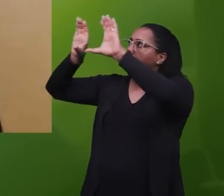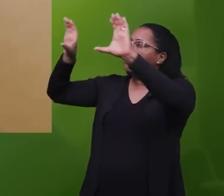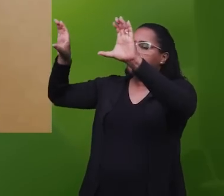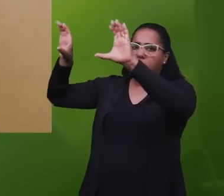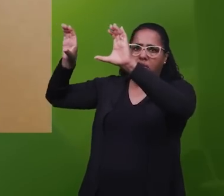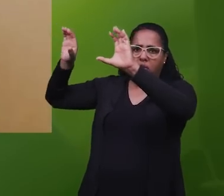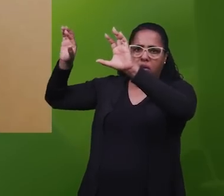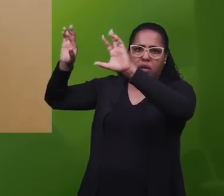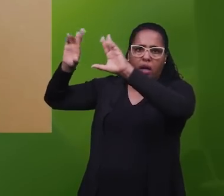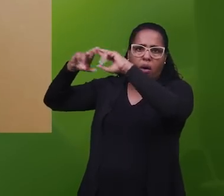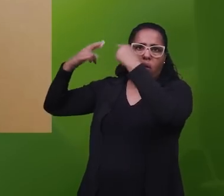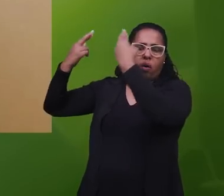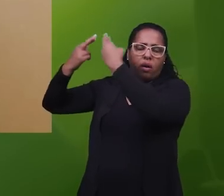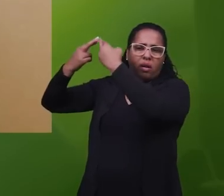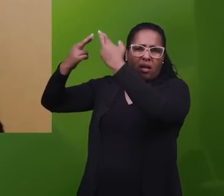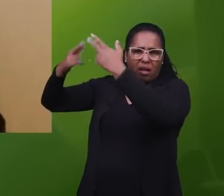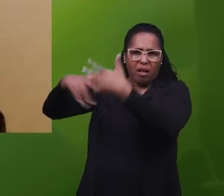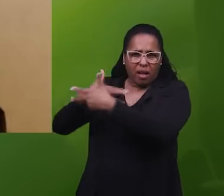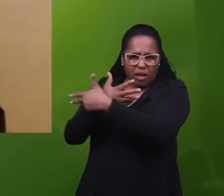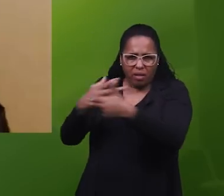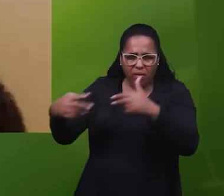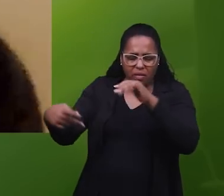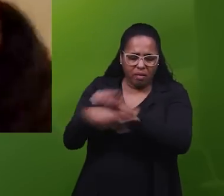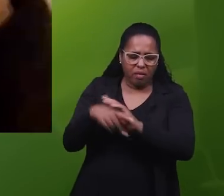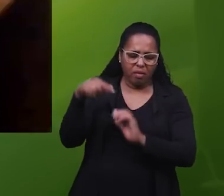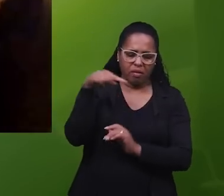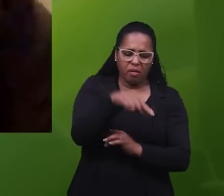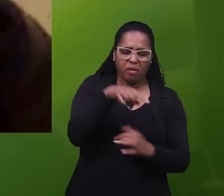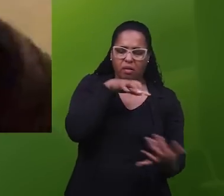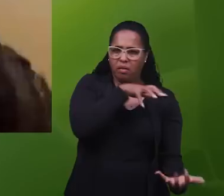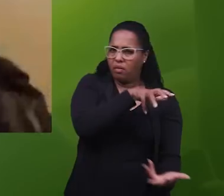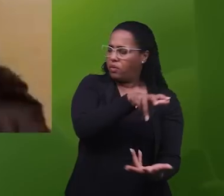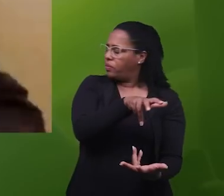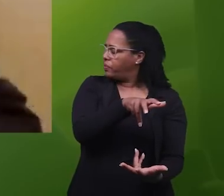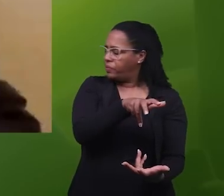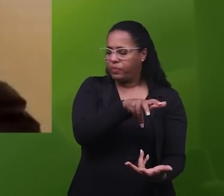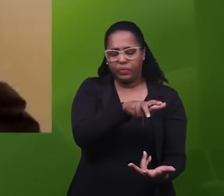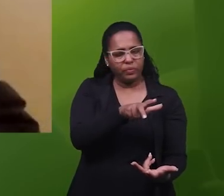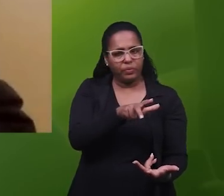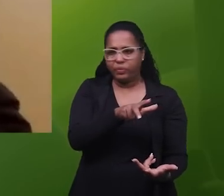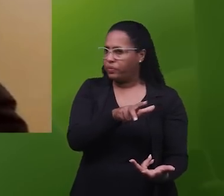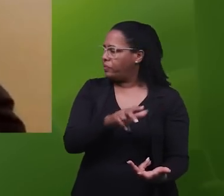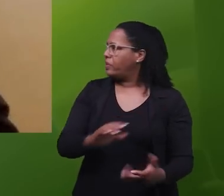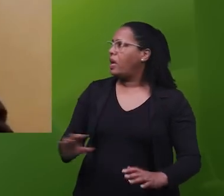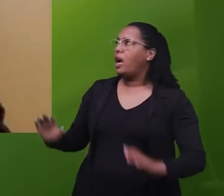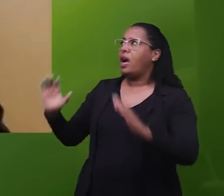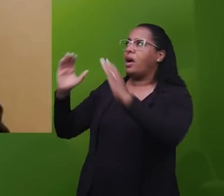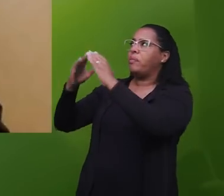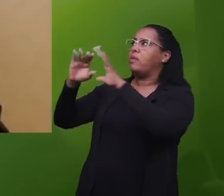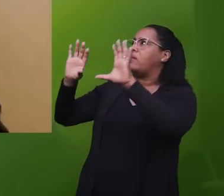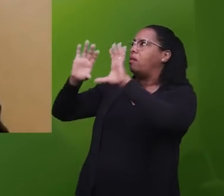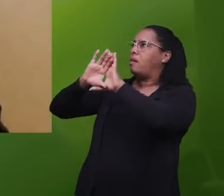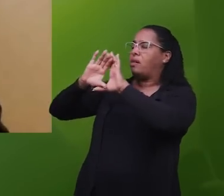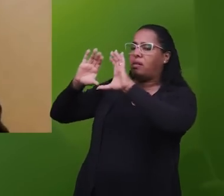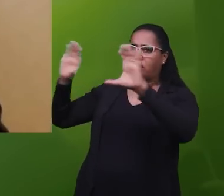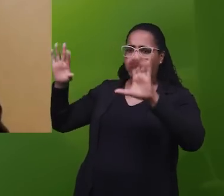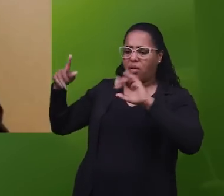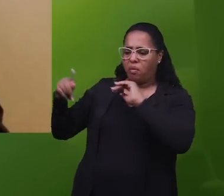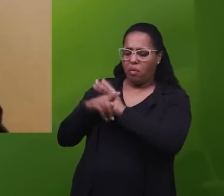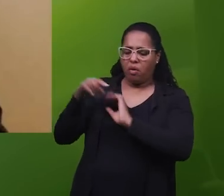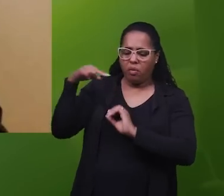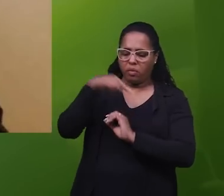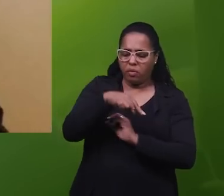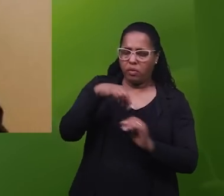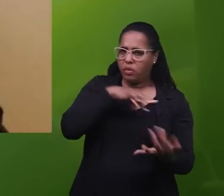dos céus não está nas coisas deste mundo, embora muitas delas